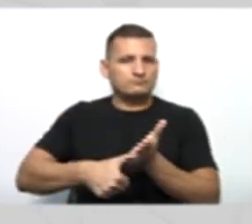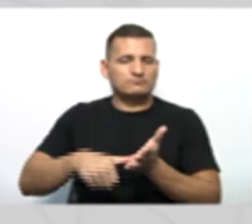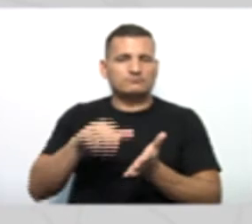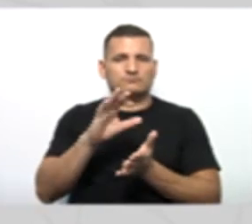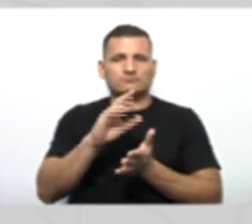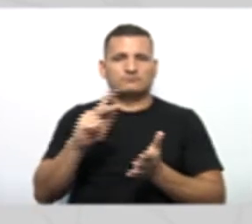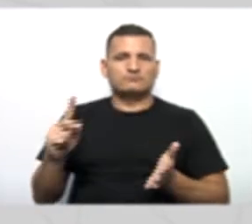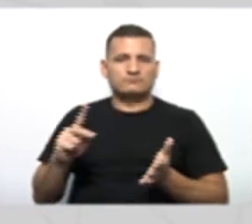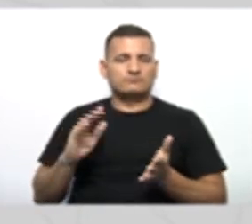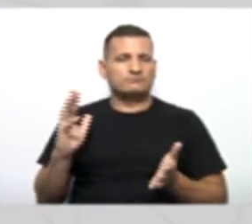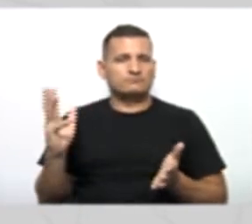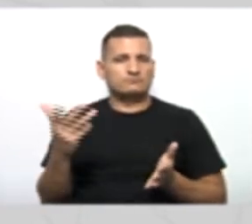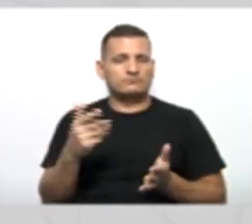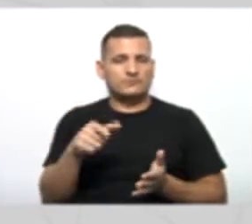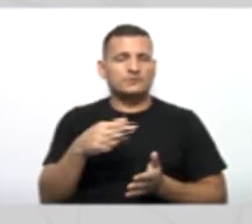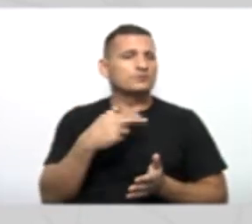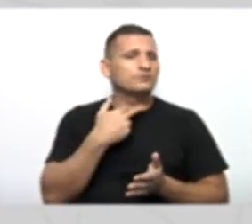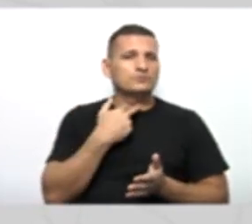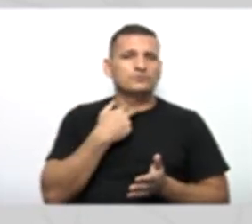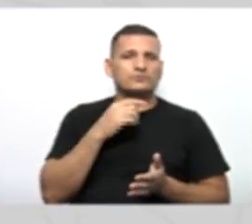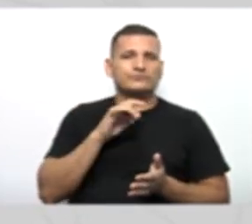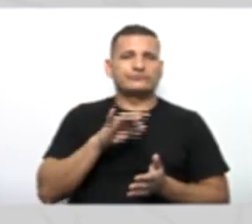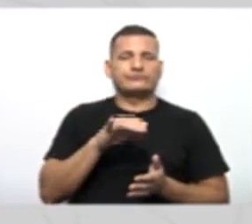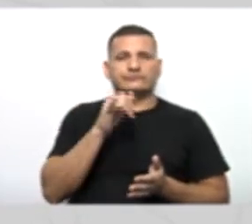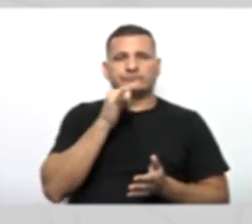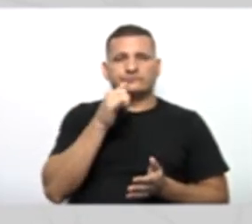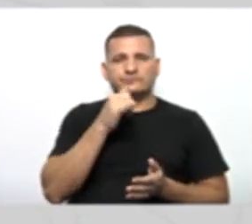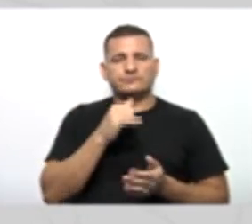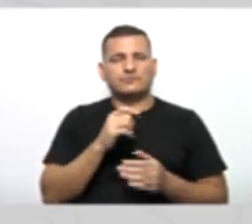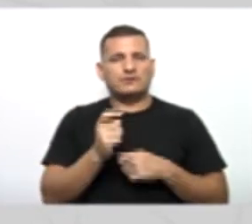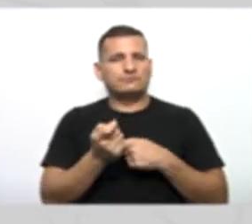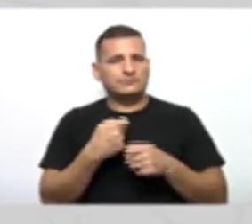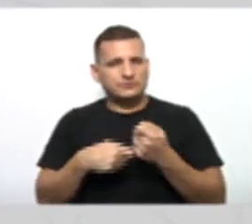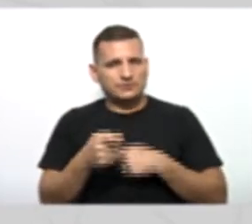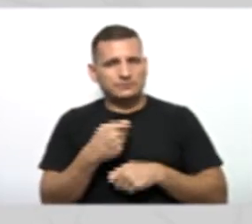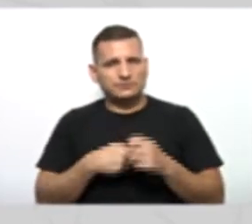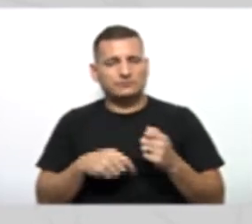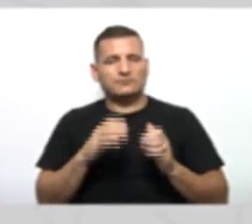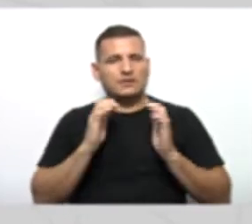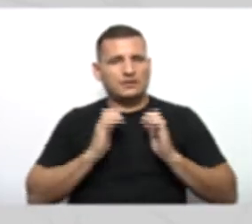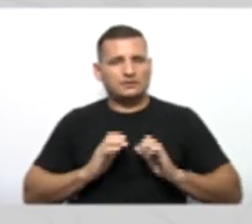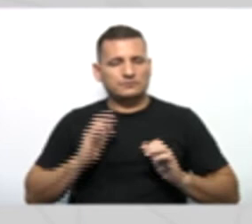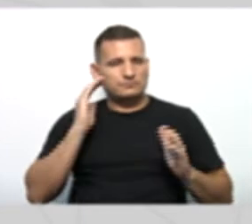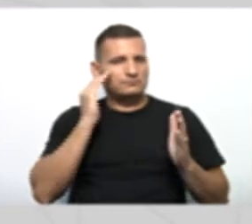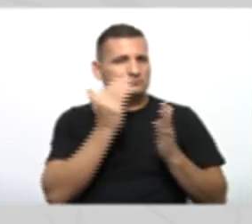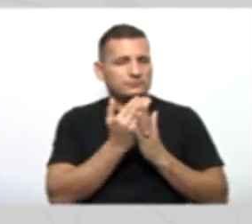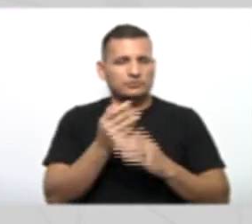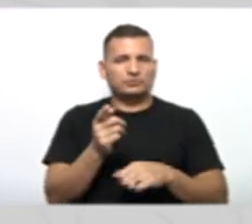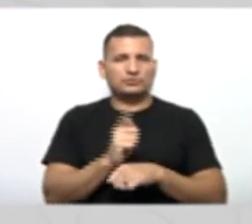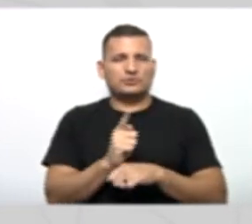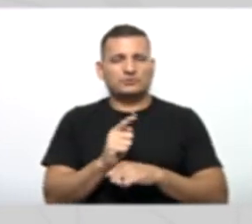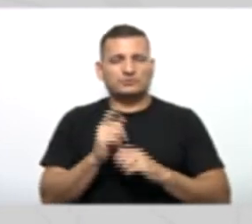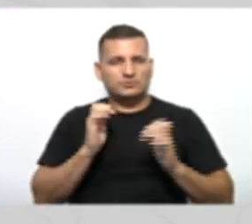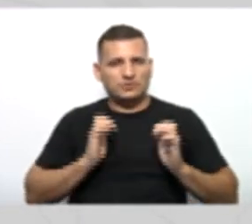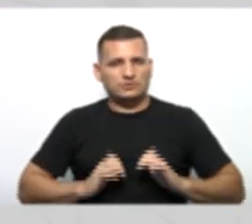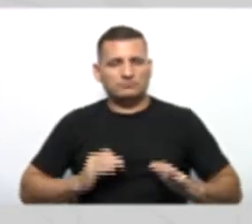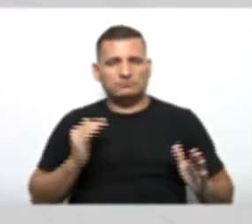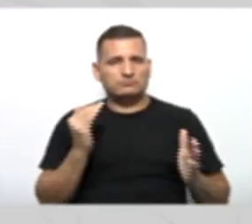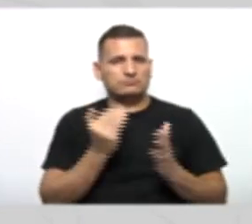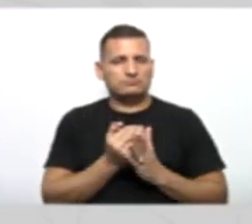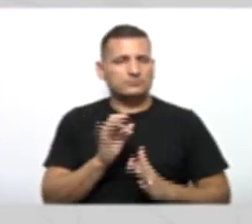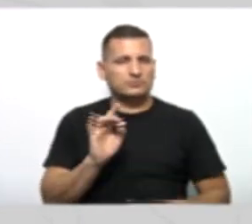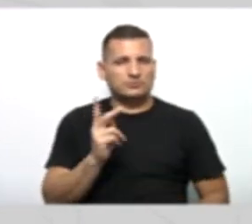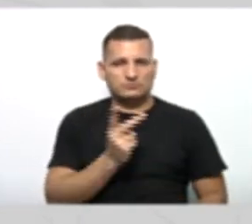cooperativa ela não pode se restringir a alta administração e aos gerentes não é todos devem seguir